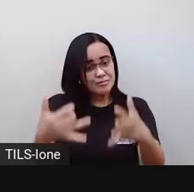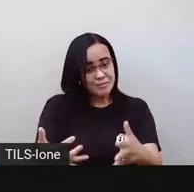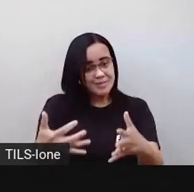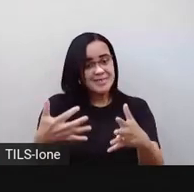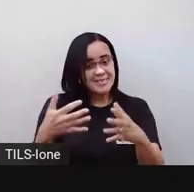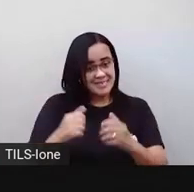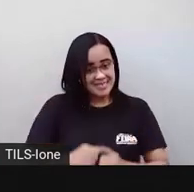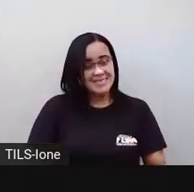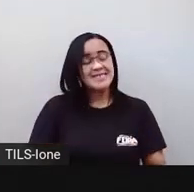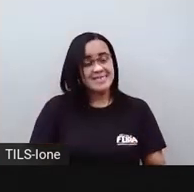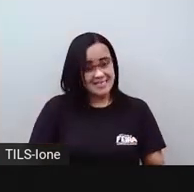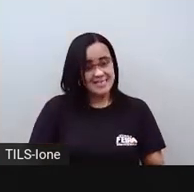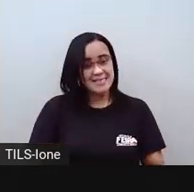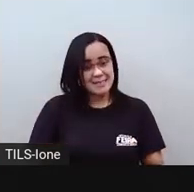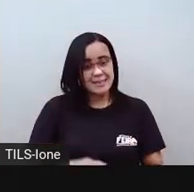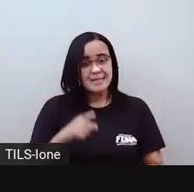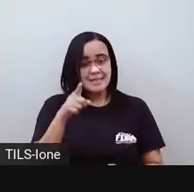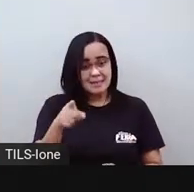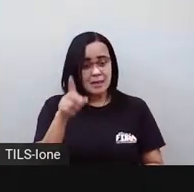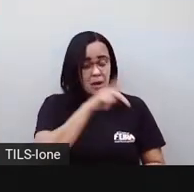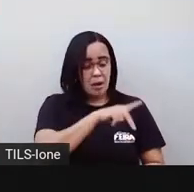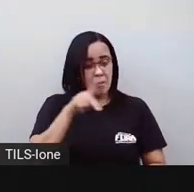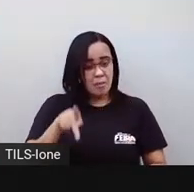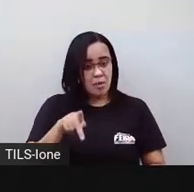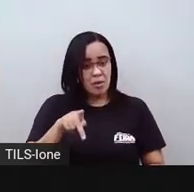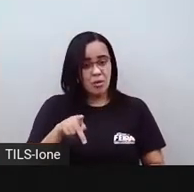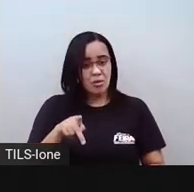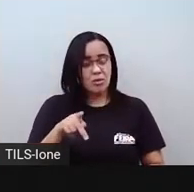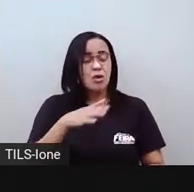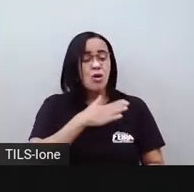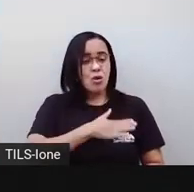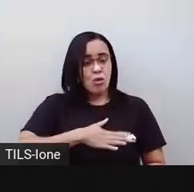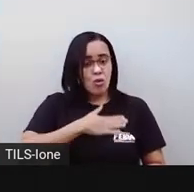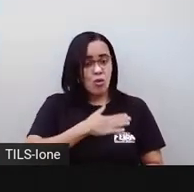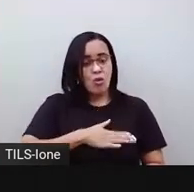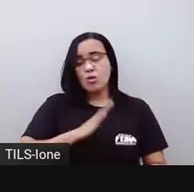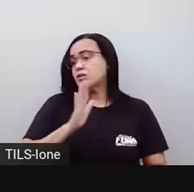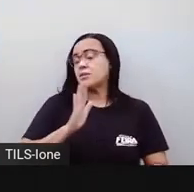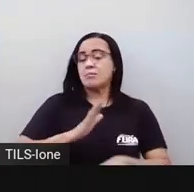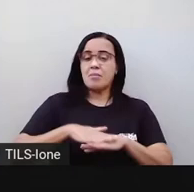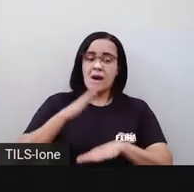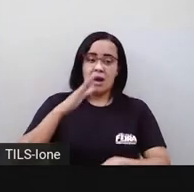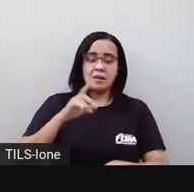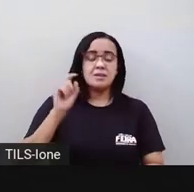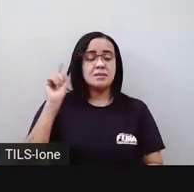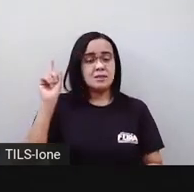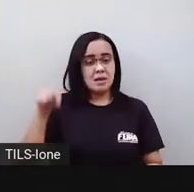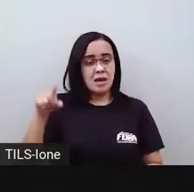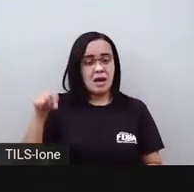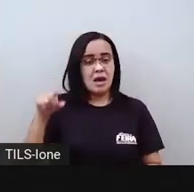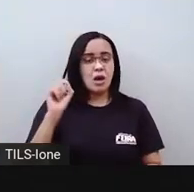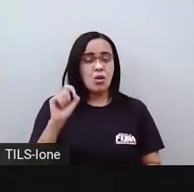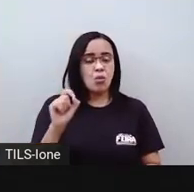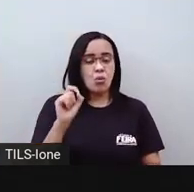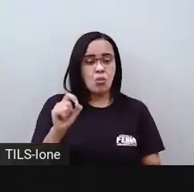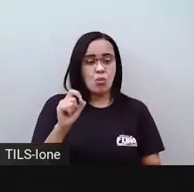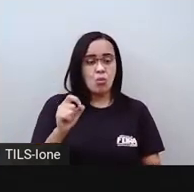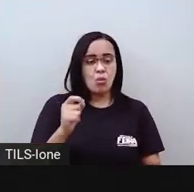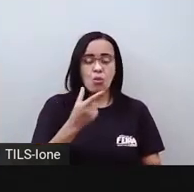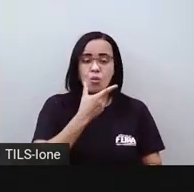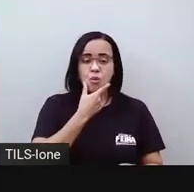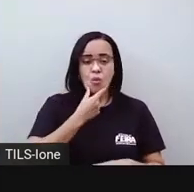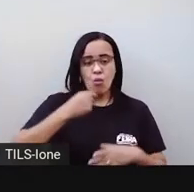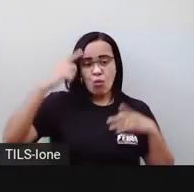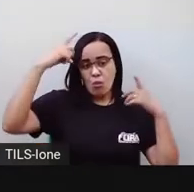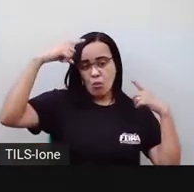A minha história favorita é O Pequeno Príncipe, mas ela não é a história que nós vamos